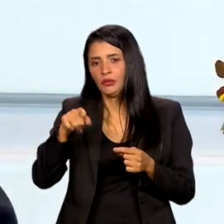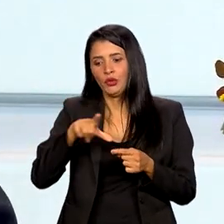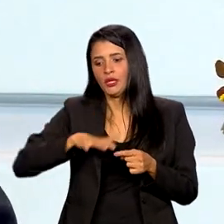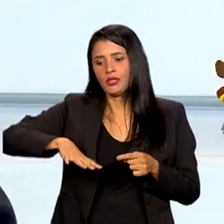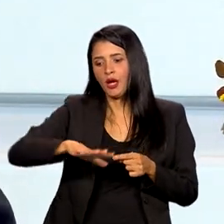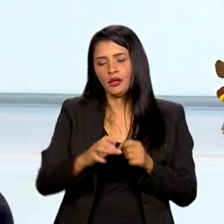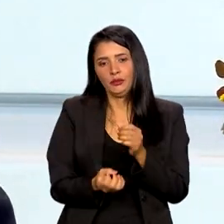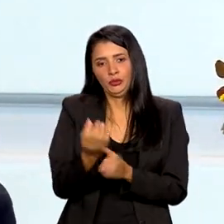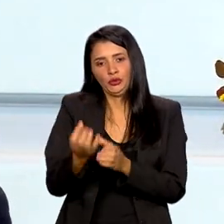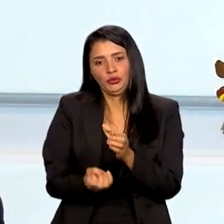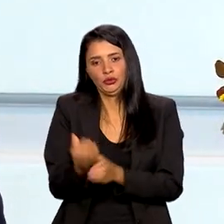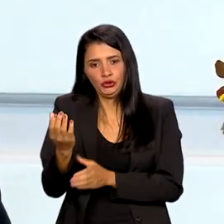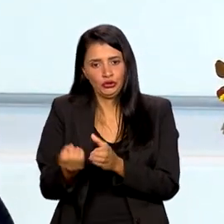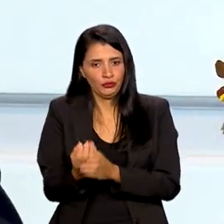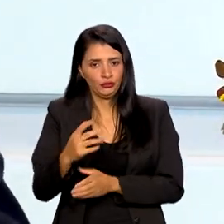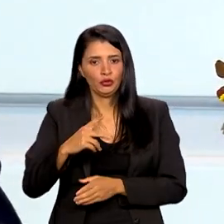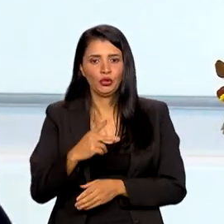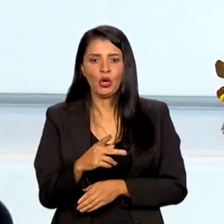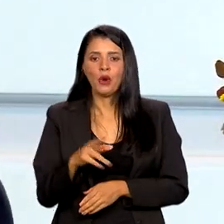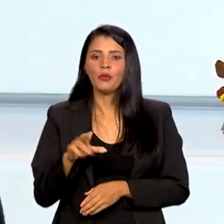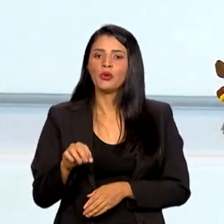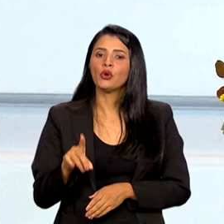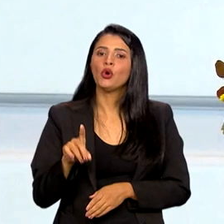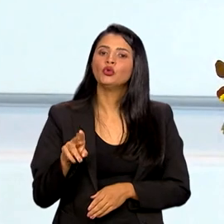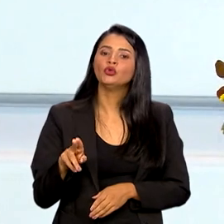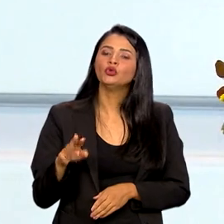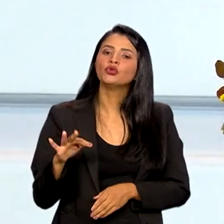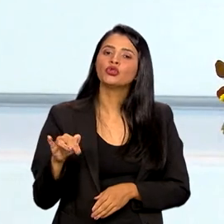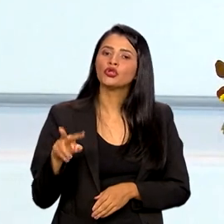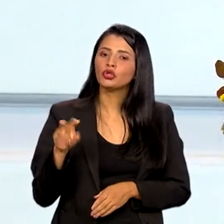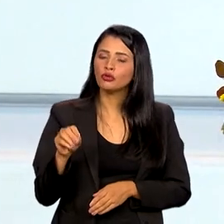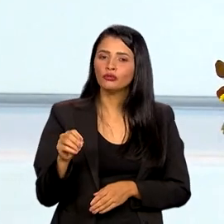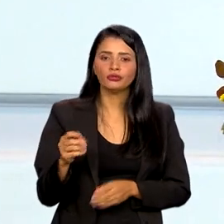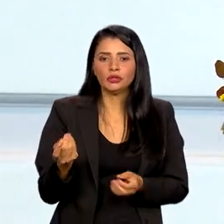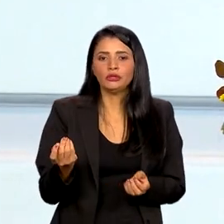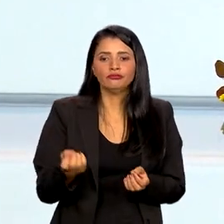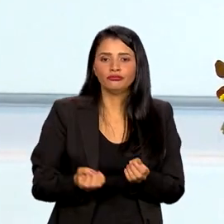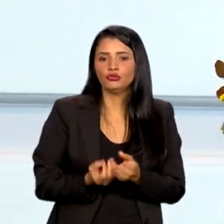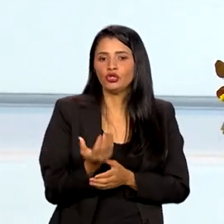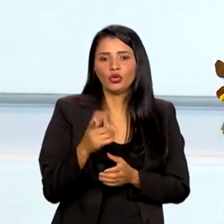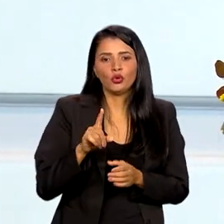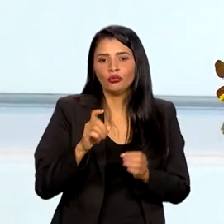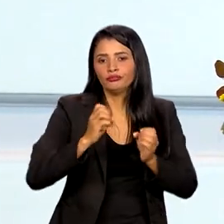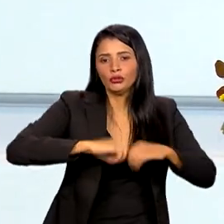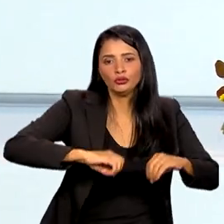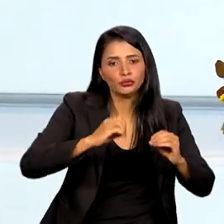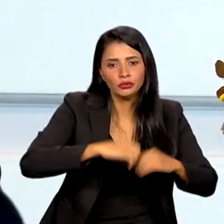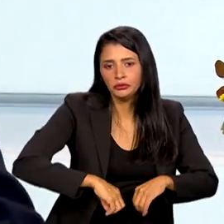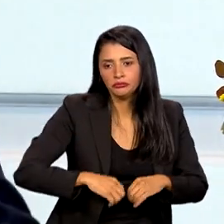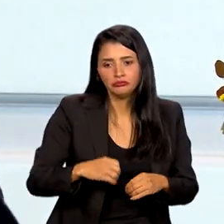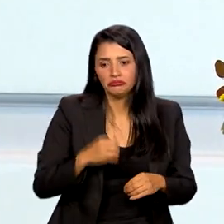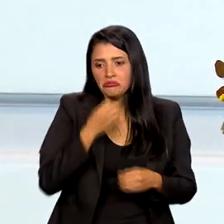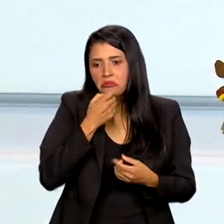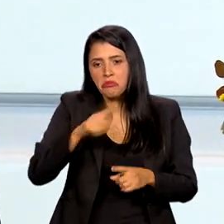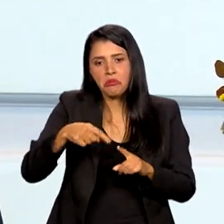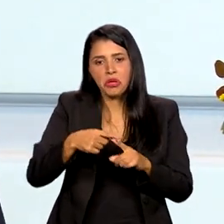produtivo que só causou danos e ainda não se conseguiu enxergar nenhum benefício. É isso, minha